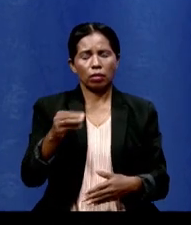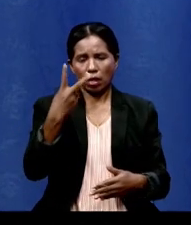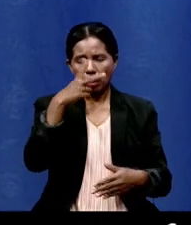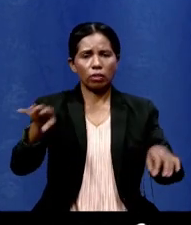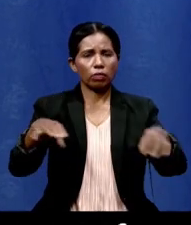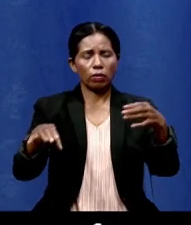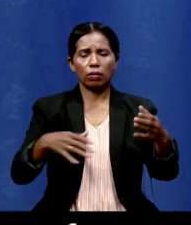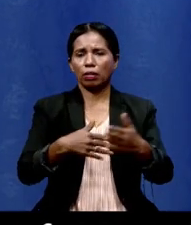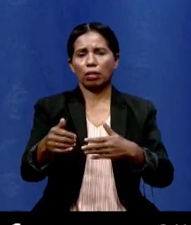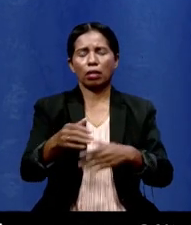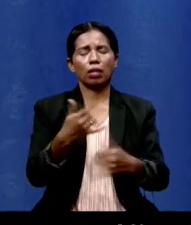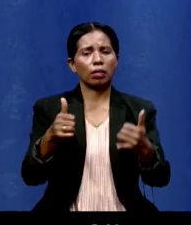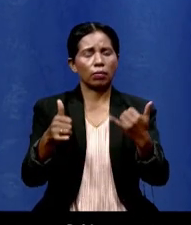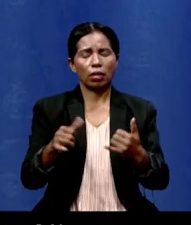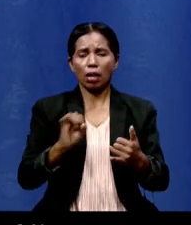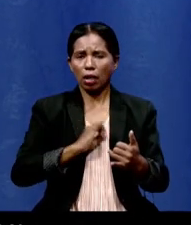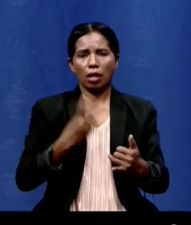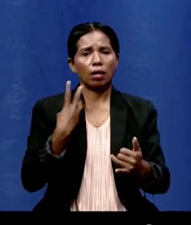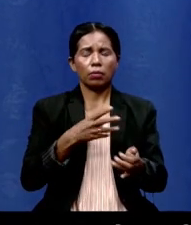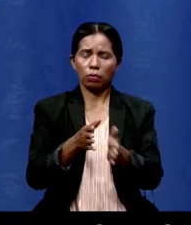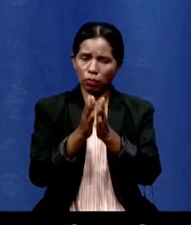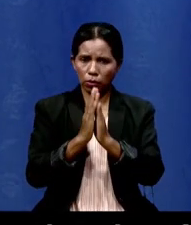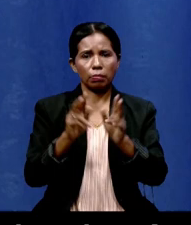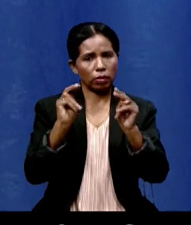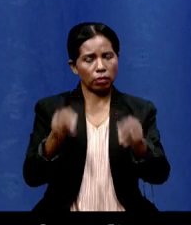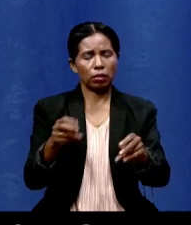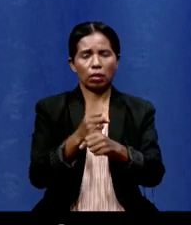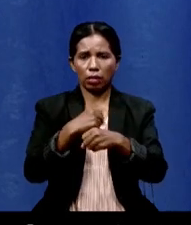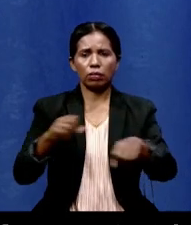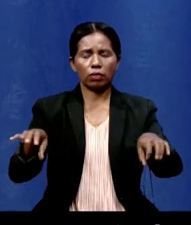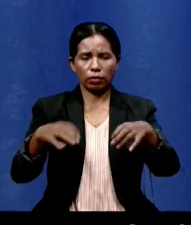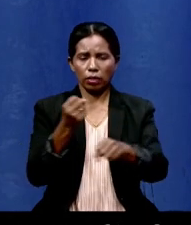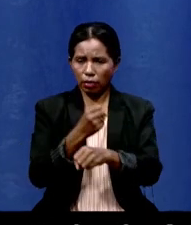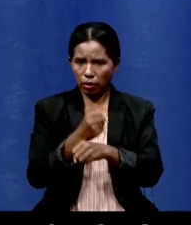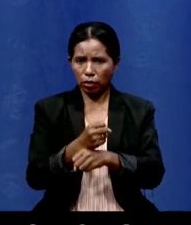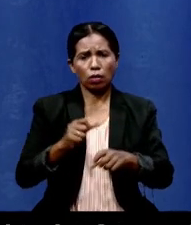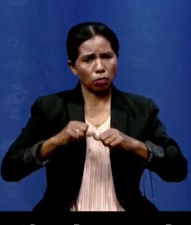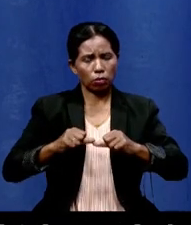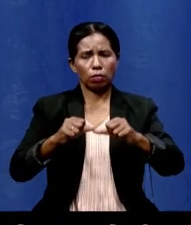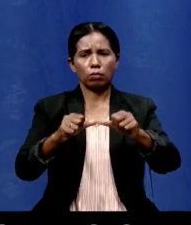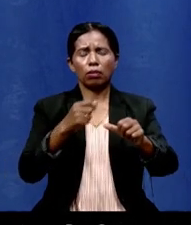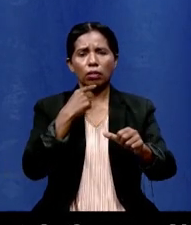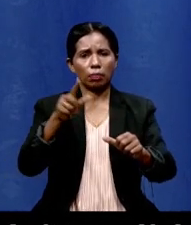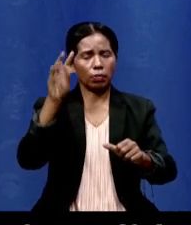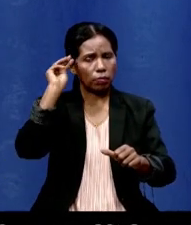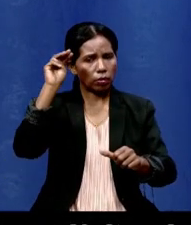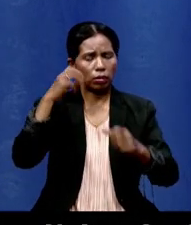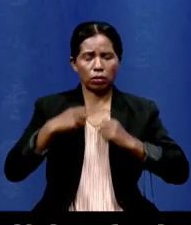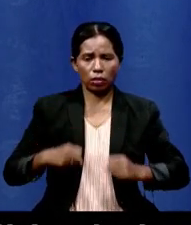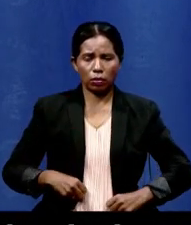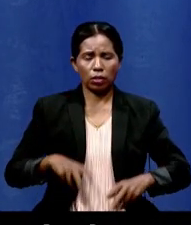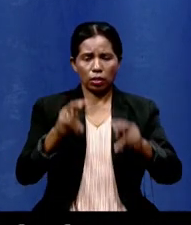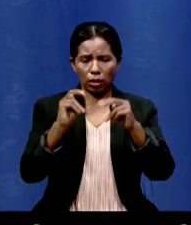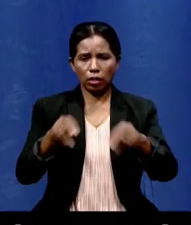no inkat ne precisa ten kal esforz i sociedade civil continua encoraza ministeru saudi ten precisa ten kal